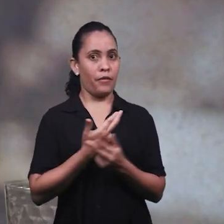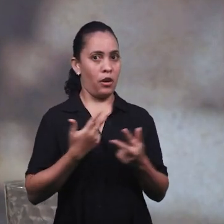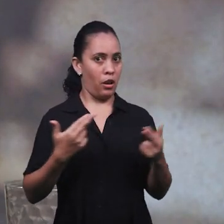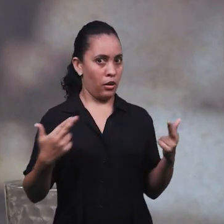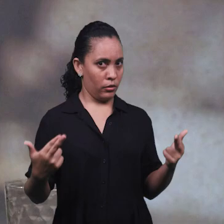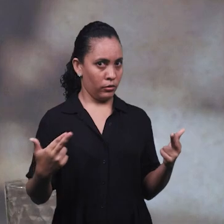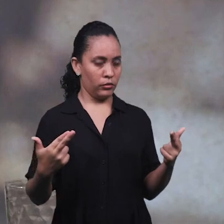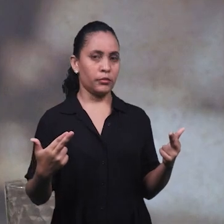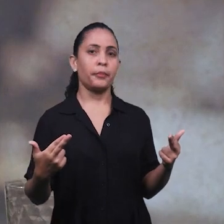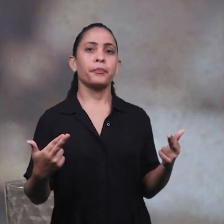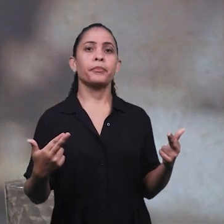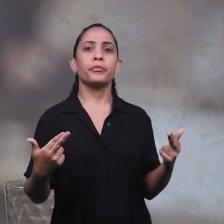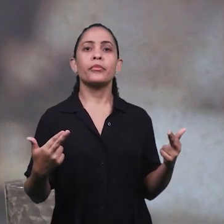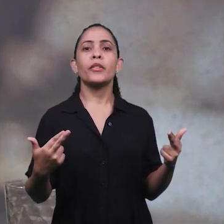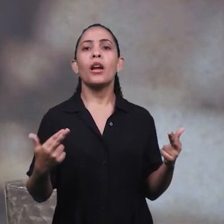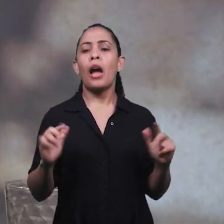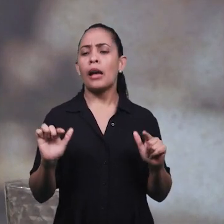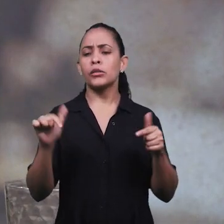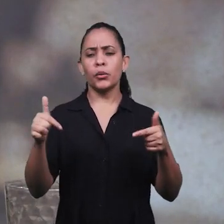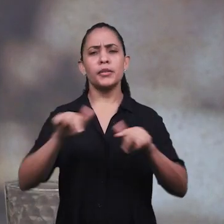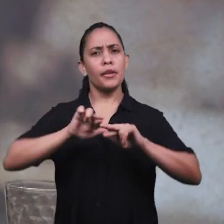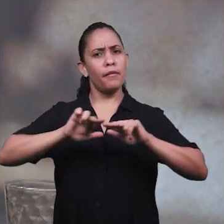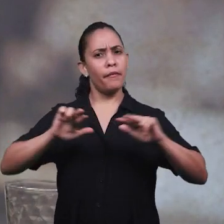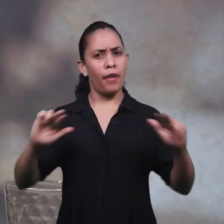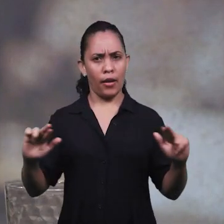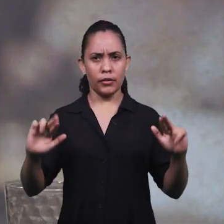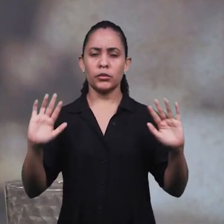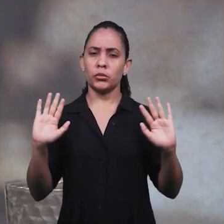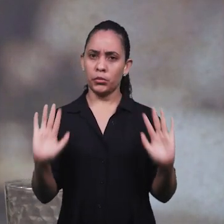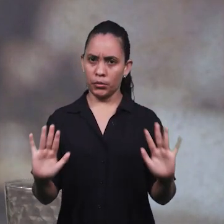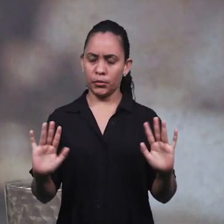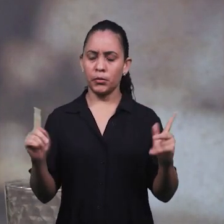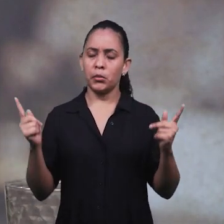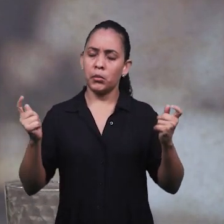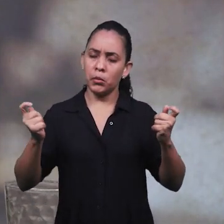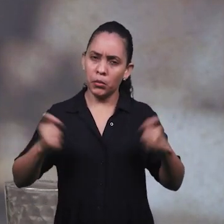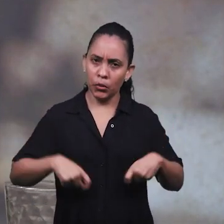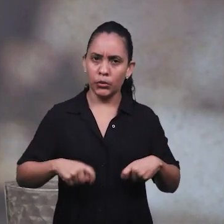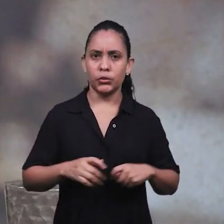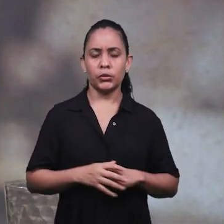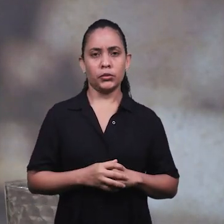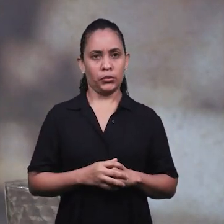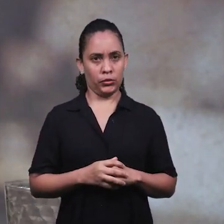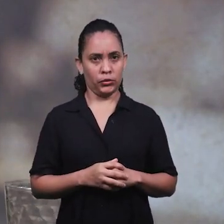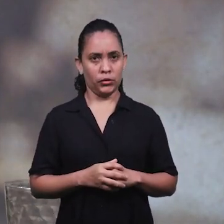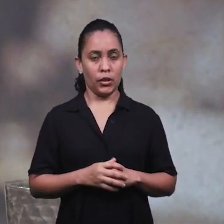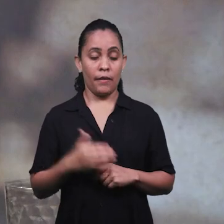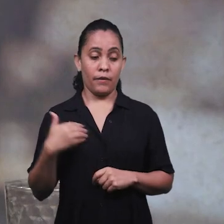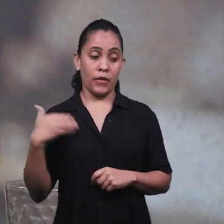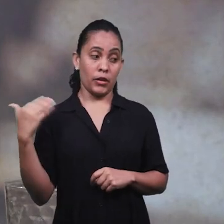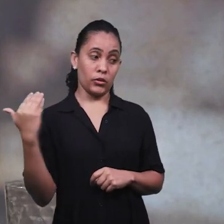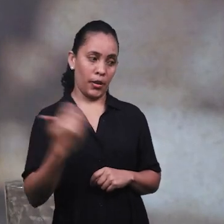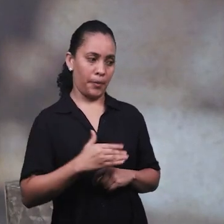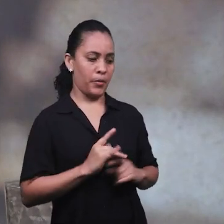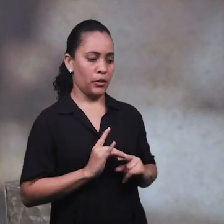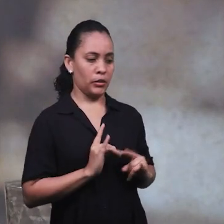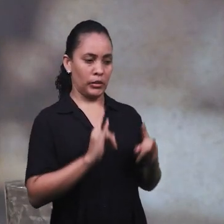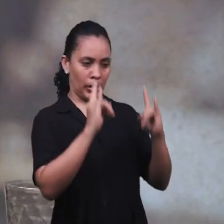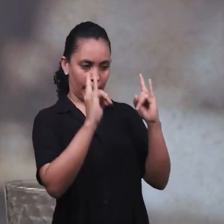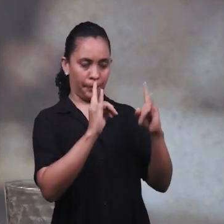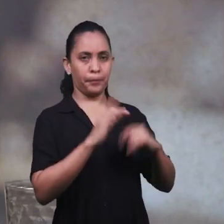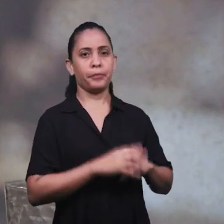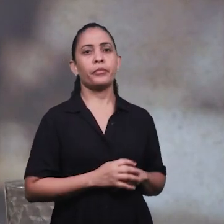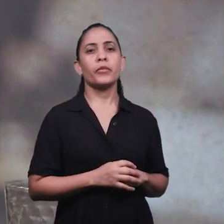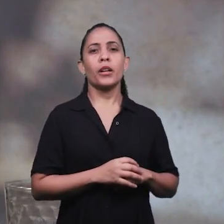de execução. Que formas são essas? São formas que podem alcançar diretamente o seu patrimônio. Então vamos supor que você